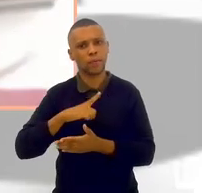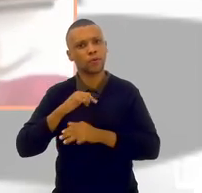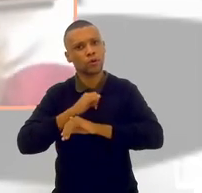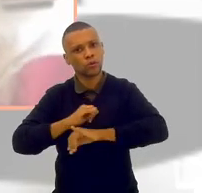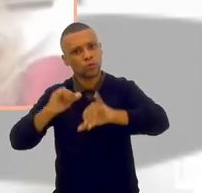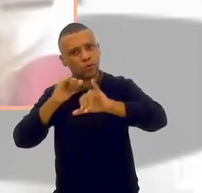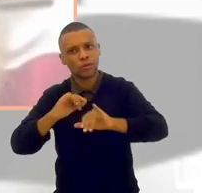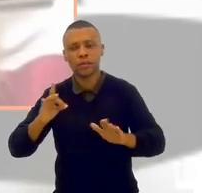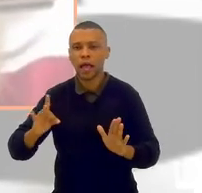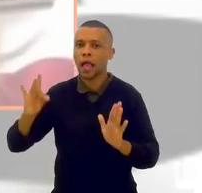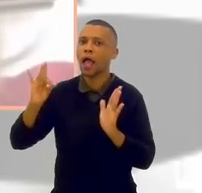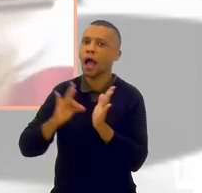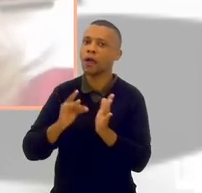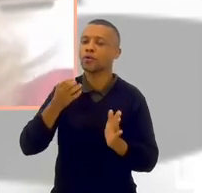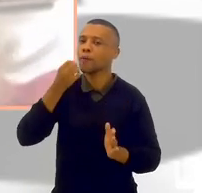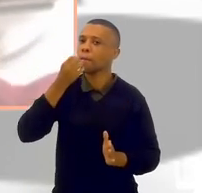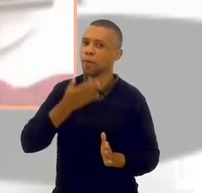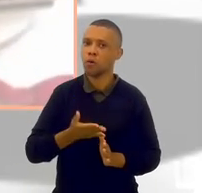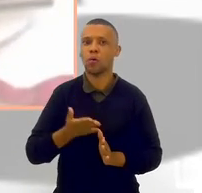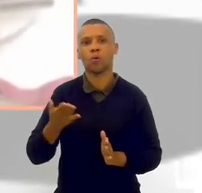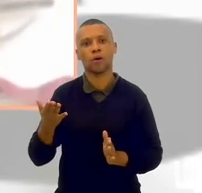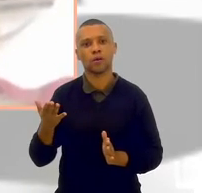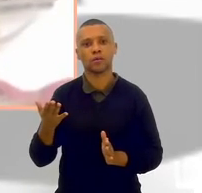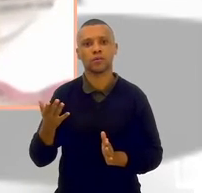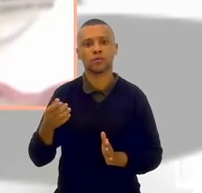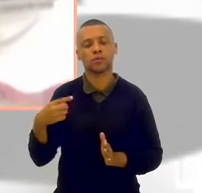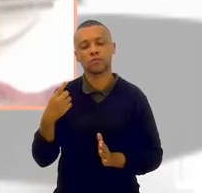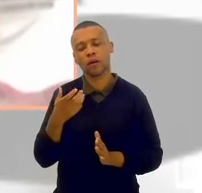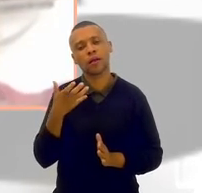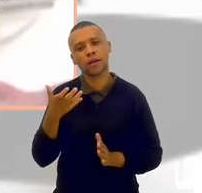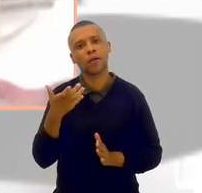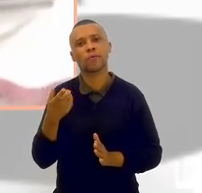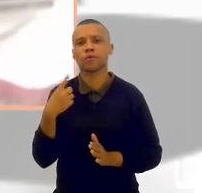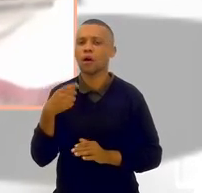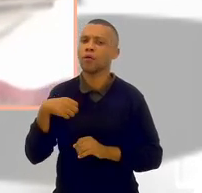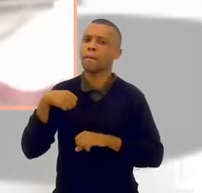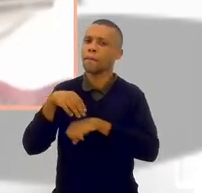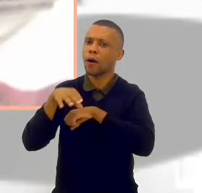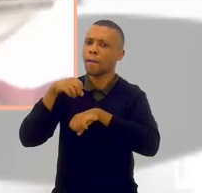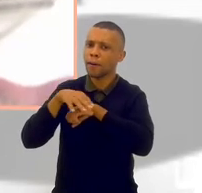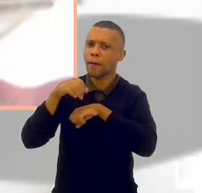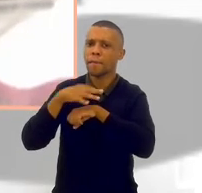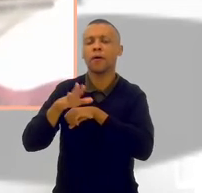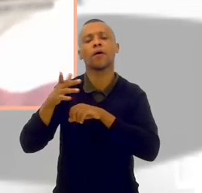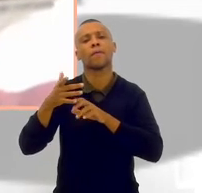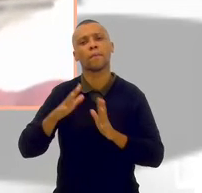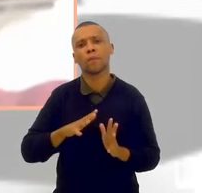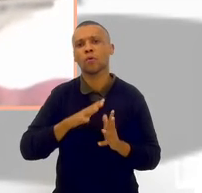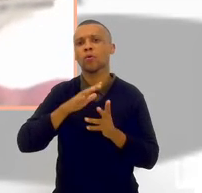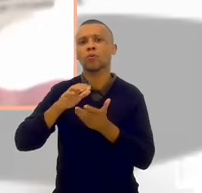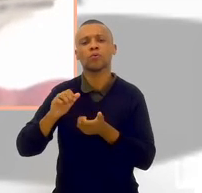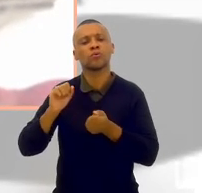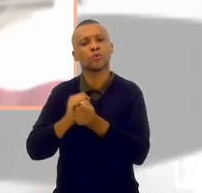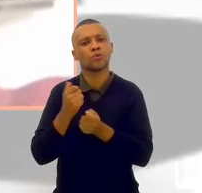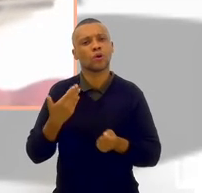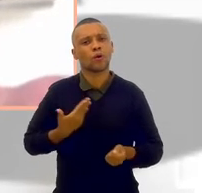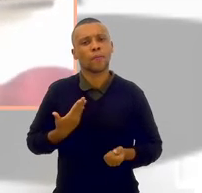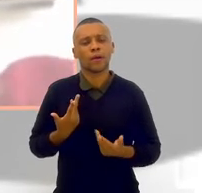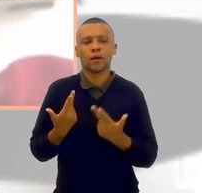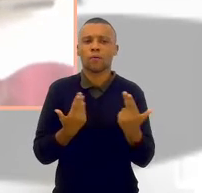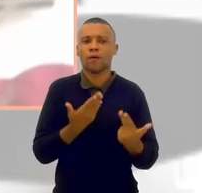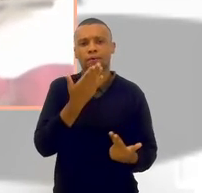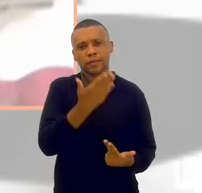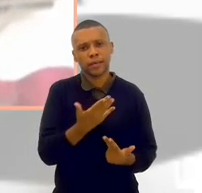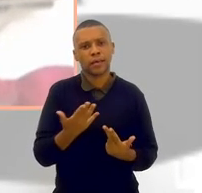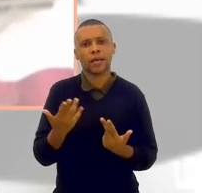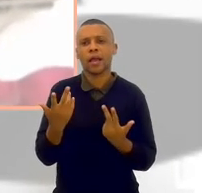temos notícias reais e boas, e eu espero que a gente possa levar tudo isso para o mundo inteiro, com amigos como você e